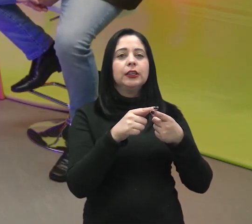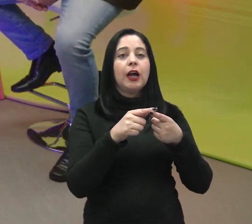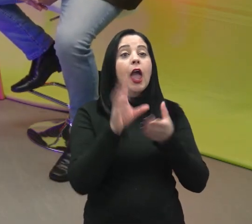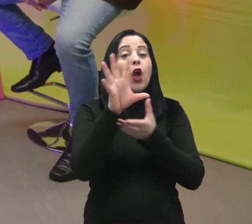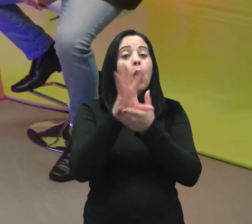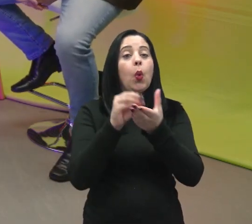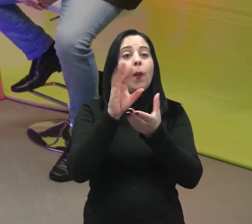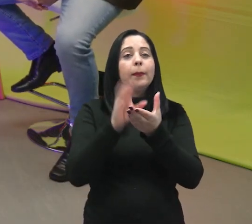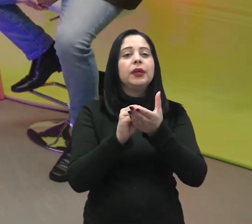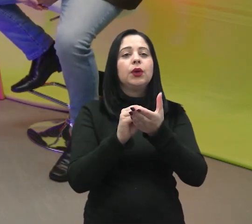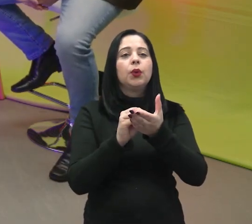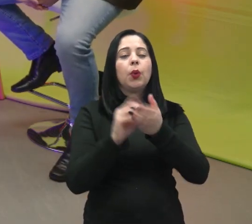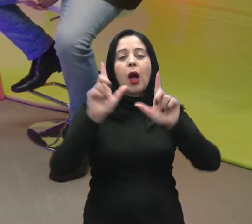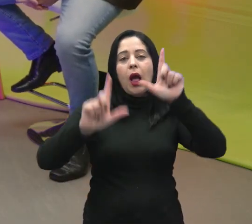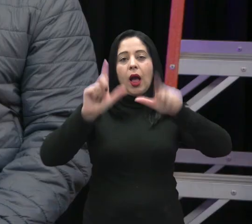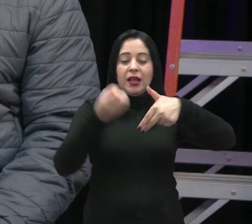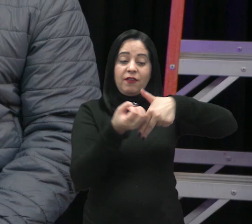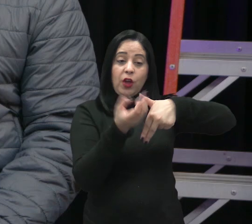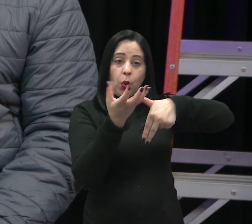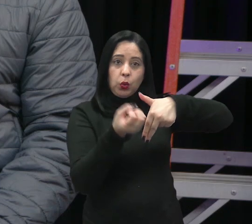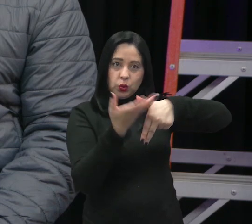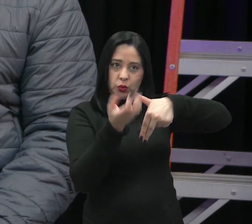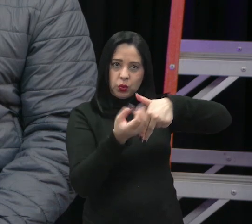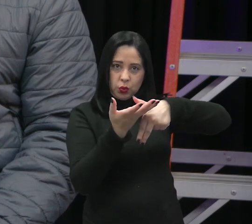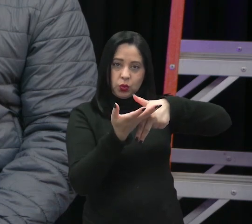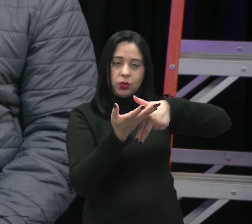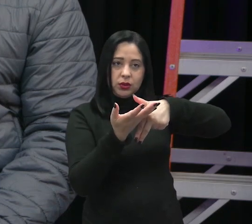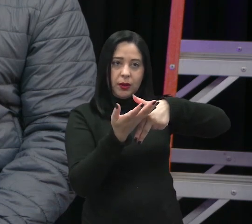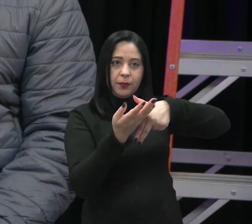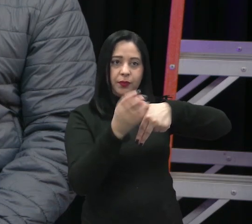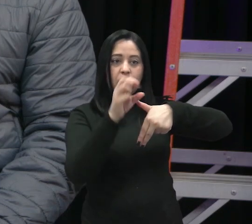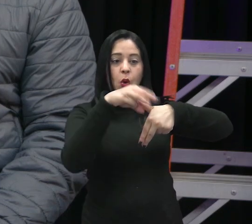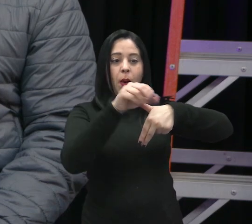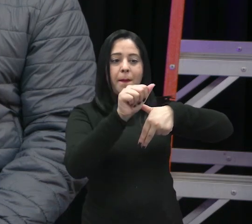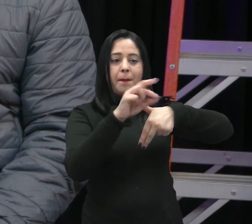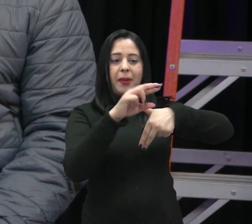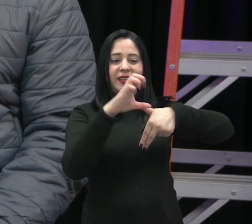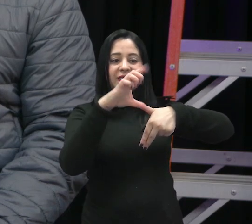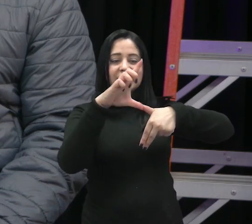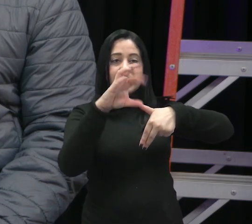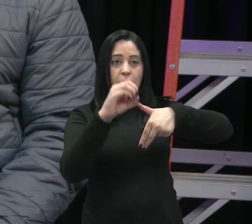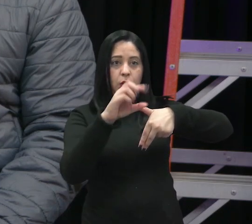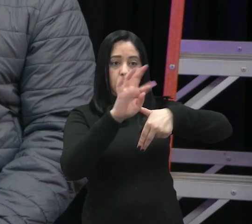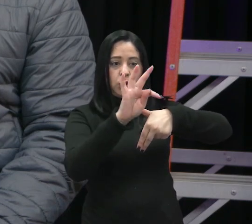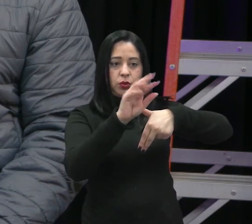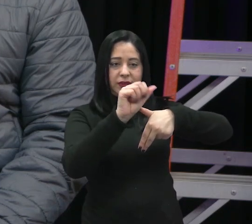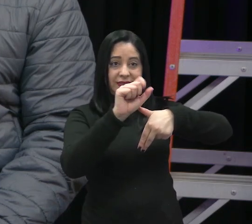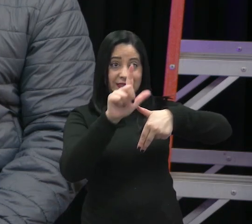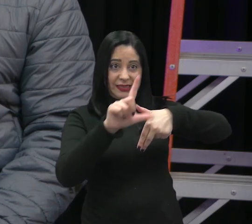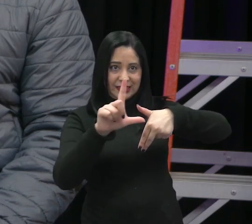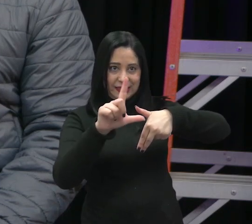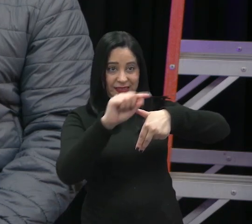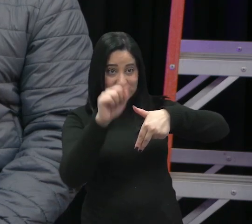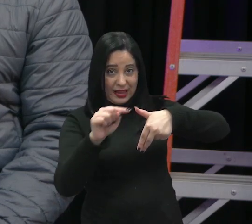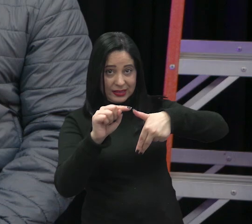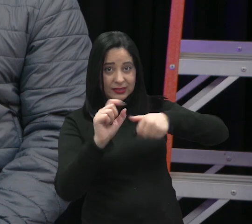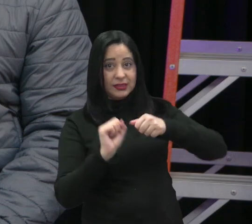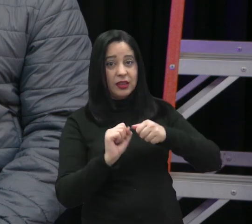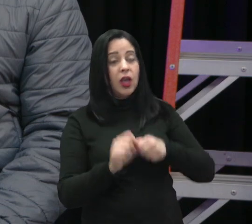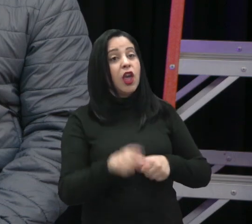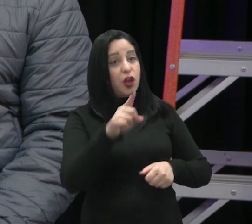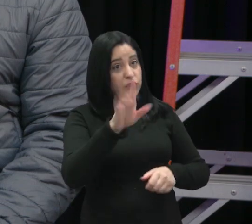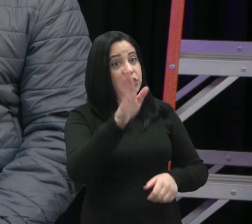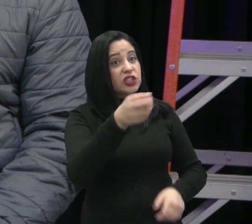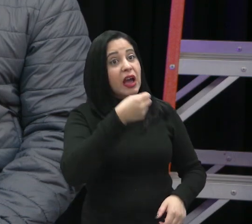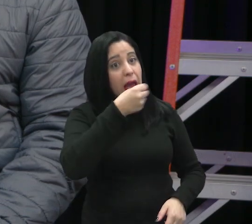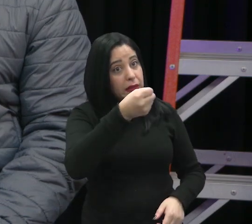tinha na TV Cultura, né, que hoje lindamente quem continua é o Marcelo Taz, né, com Provoca. Isso. E você